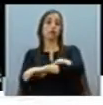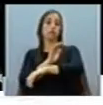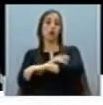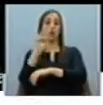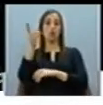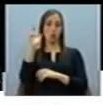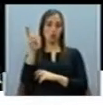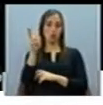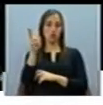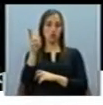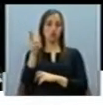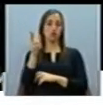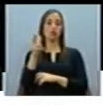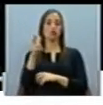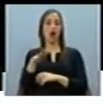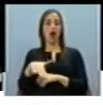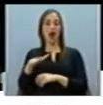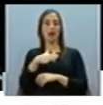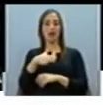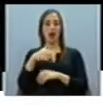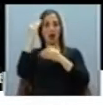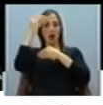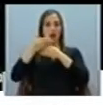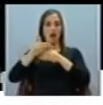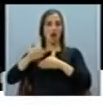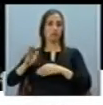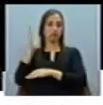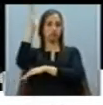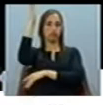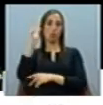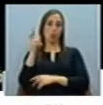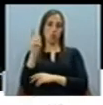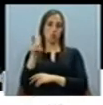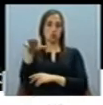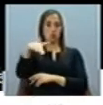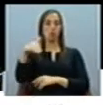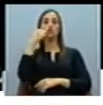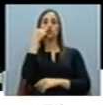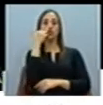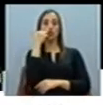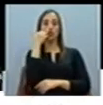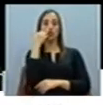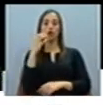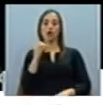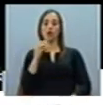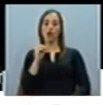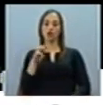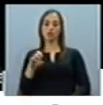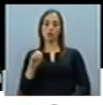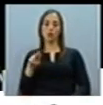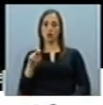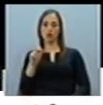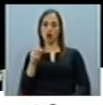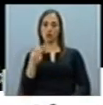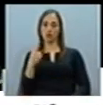da astronáutica e da astronáutica russa que estão situados no Museu da Cosmonáutica. Portanto, uma nota